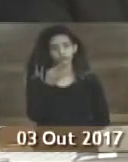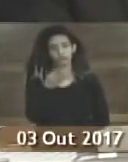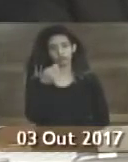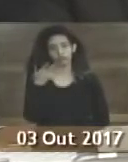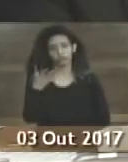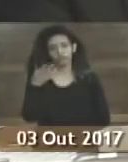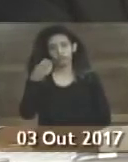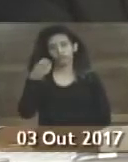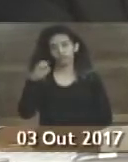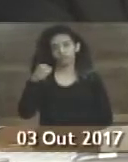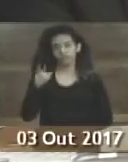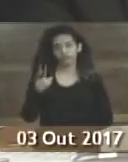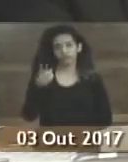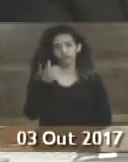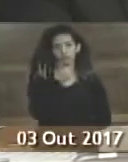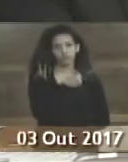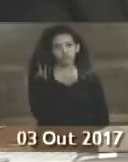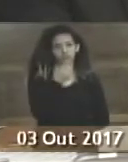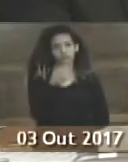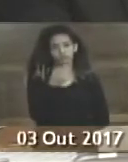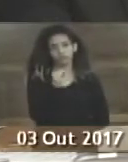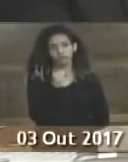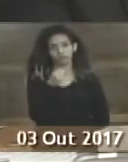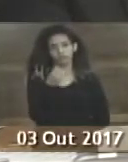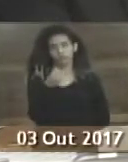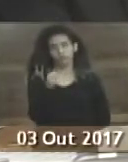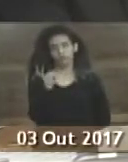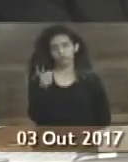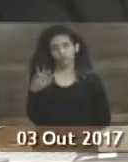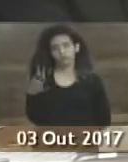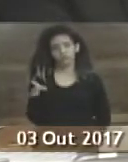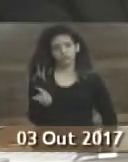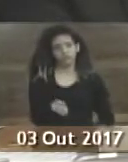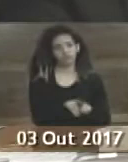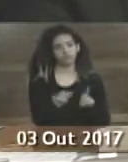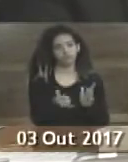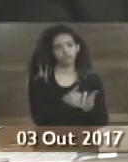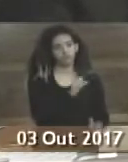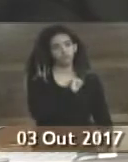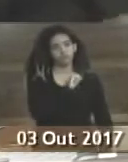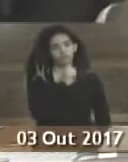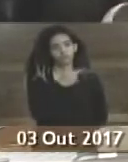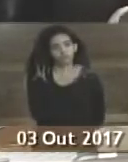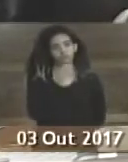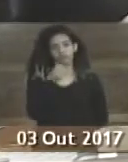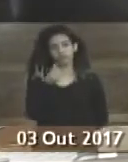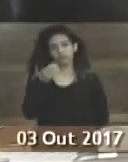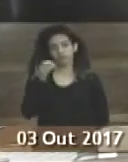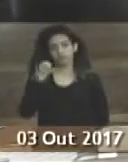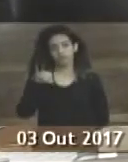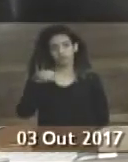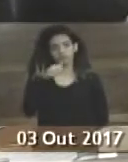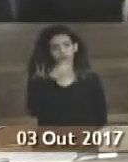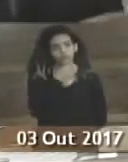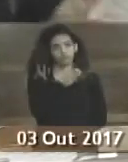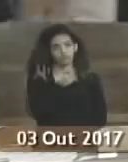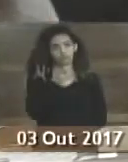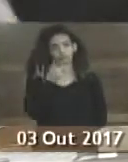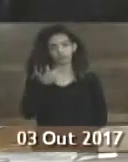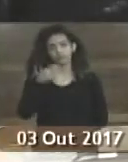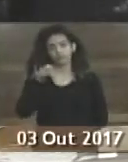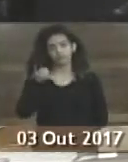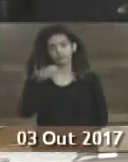1485, 1486 e 1684. E também as indicações 269, 507, 1529 e